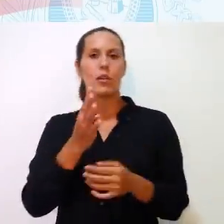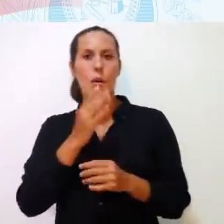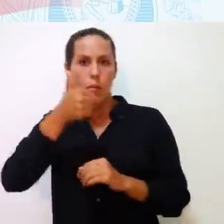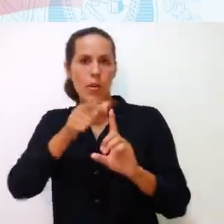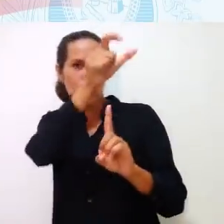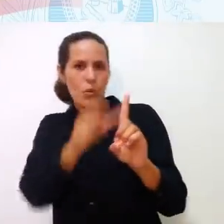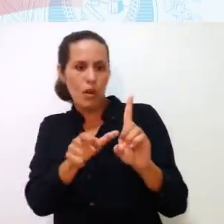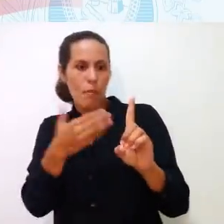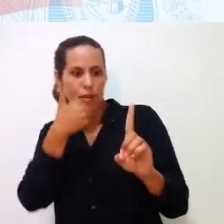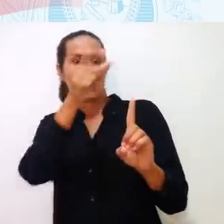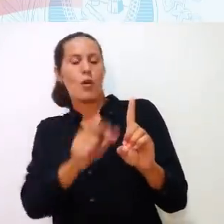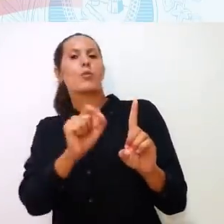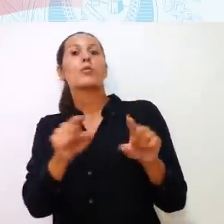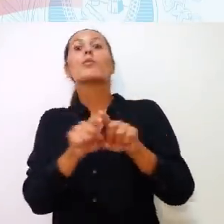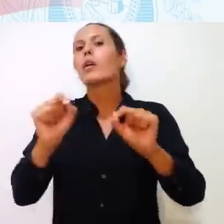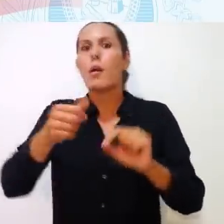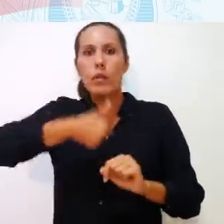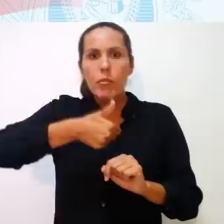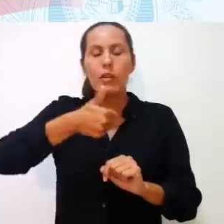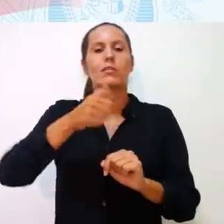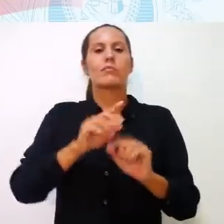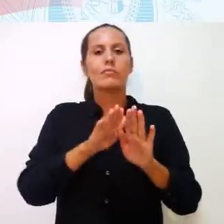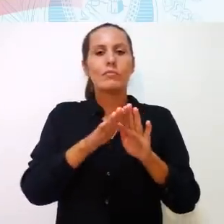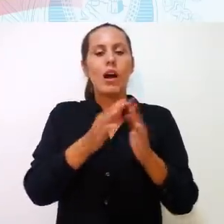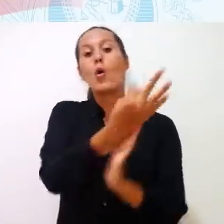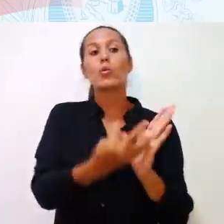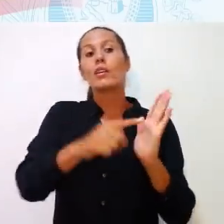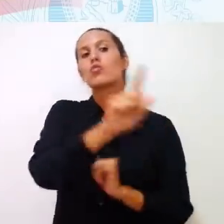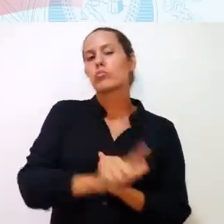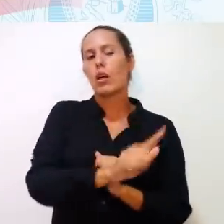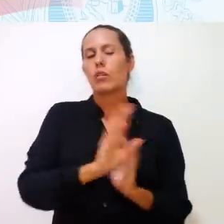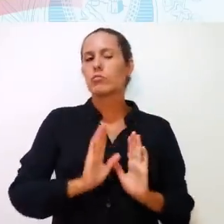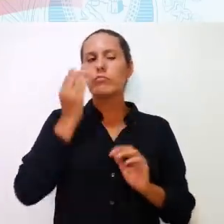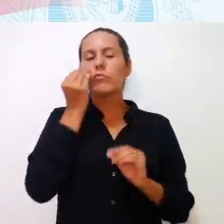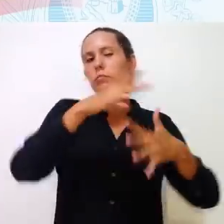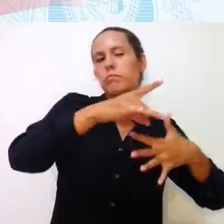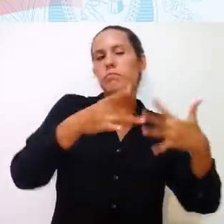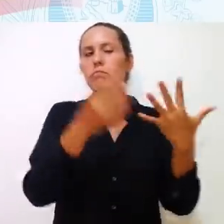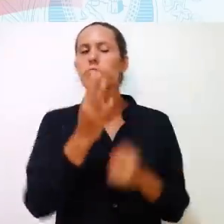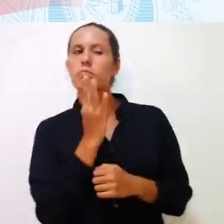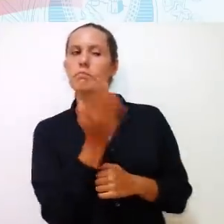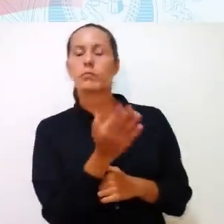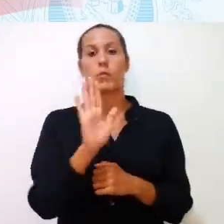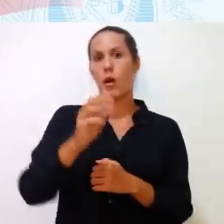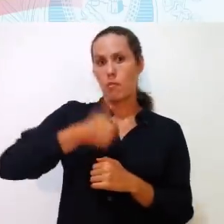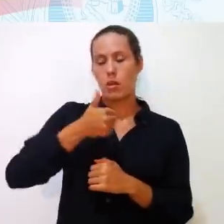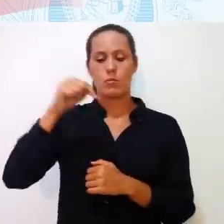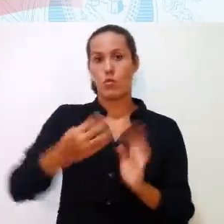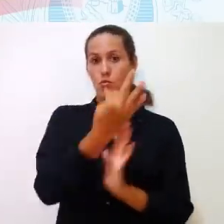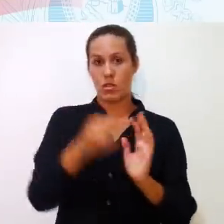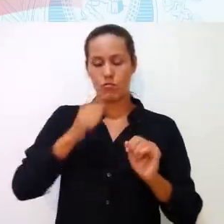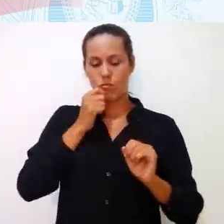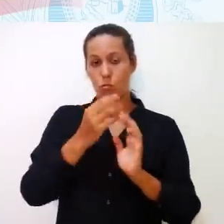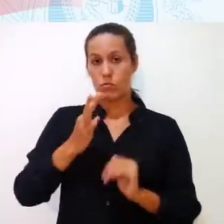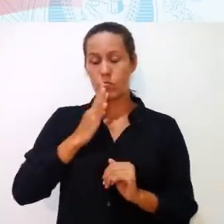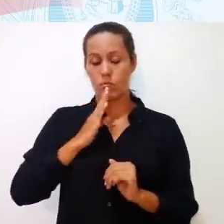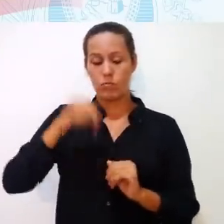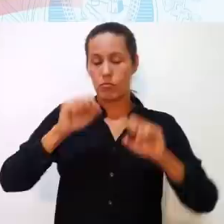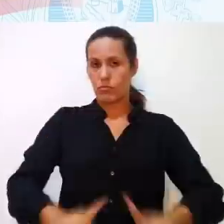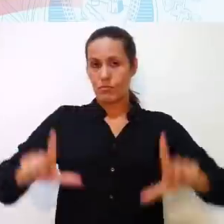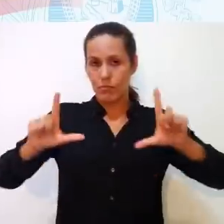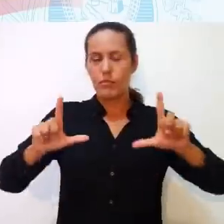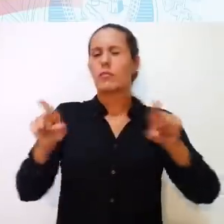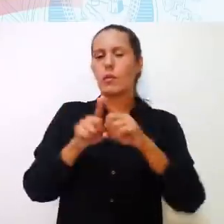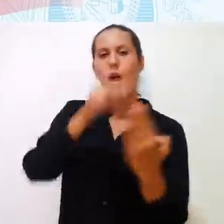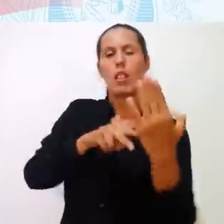conhecer um autor do que se dedicar primeiramente ao seu texto literário. Então, primeiro, se liga aí no texto que vai aparecer na sua